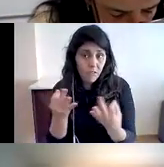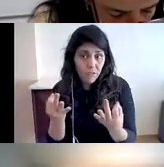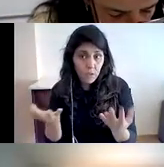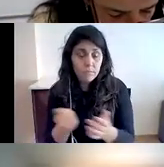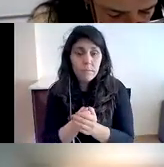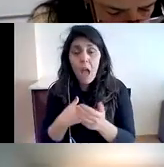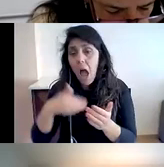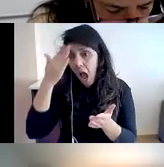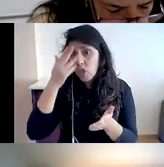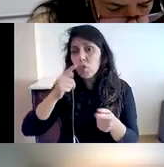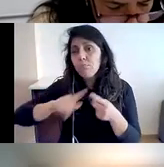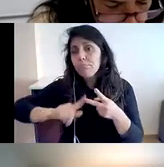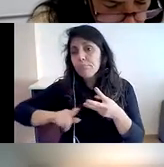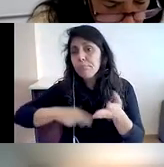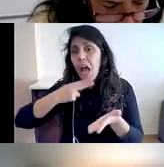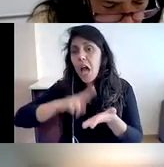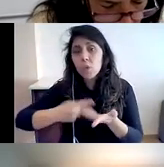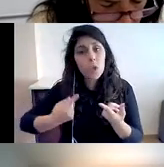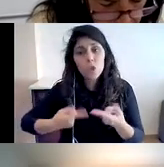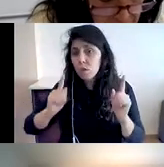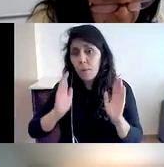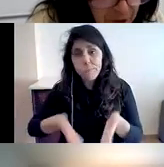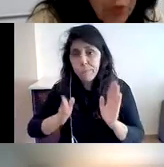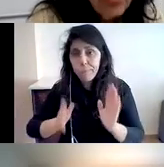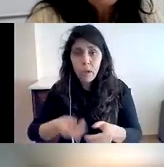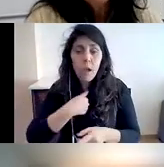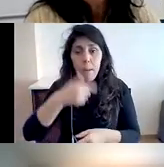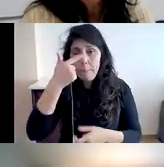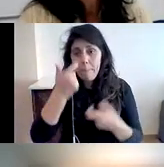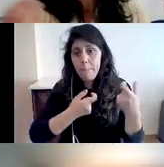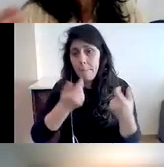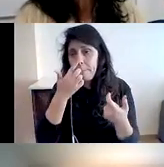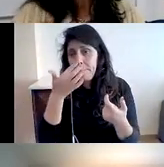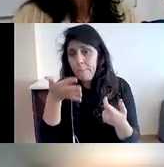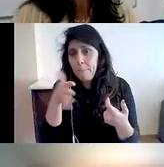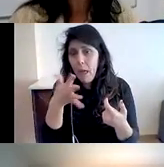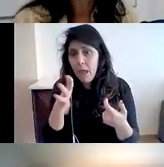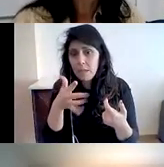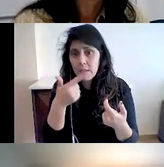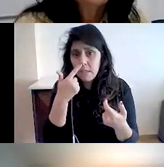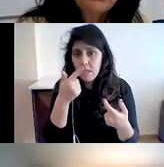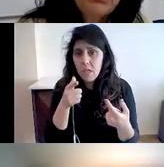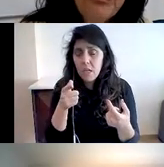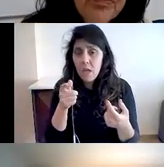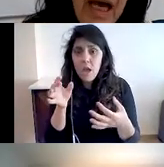razões, parece cada vez mais descabido e cada vez menos pertinente